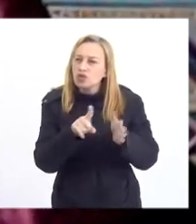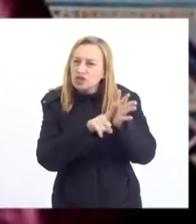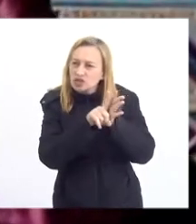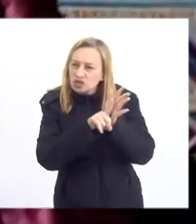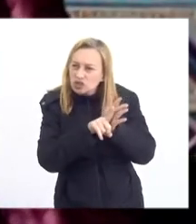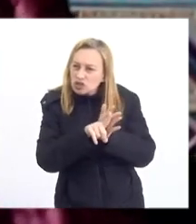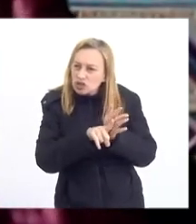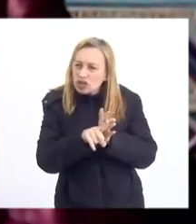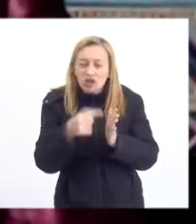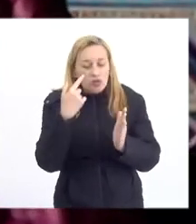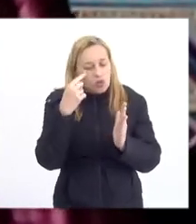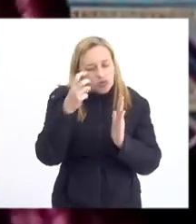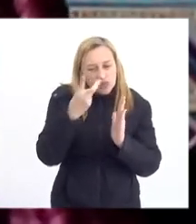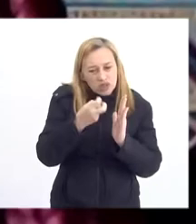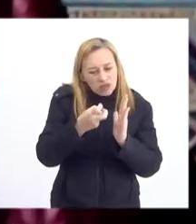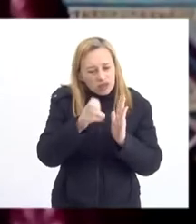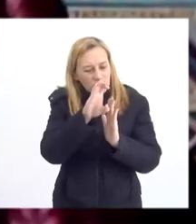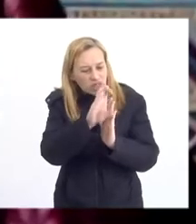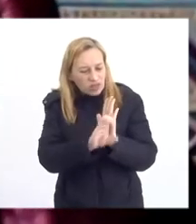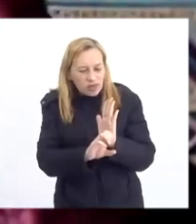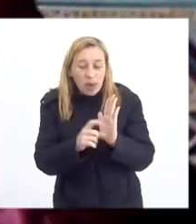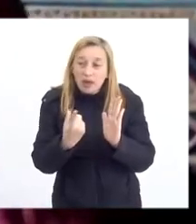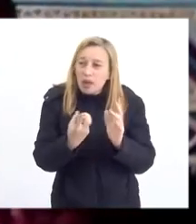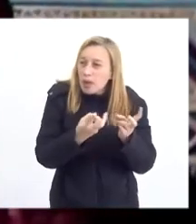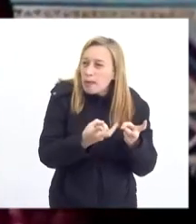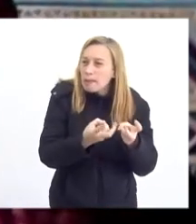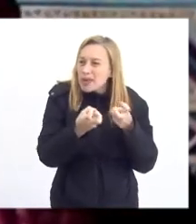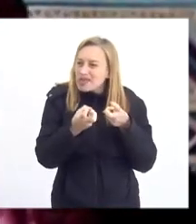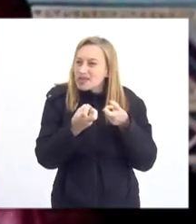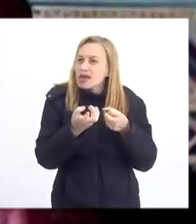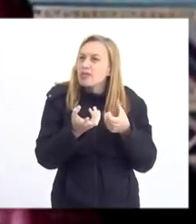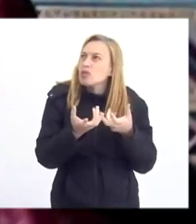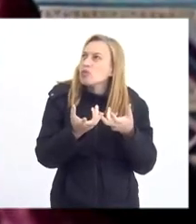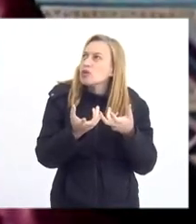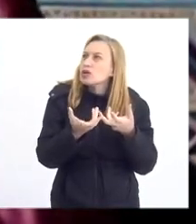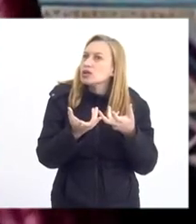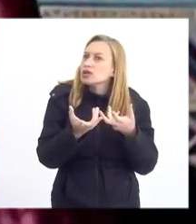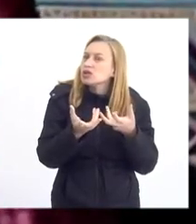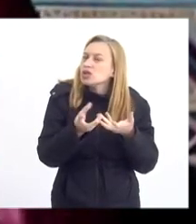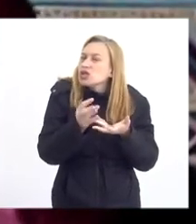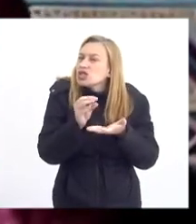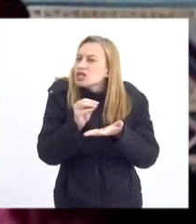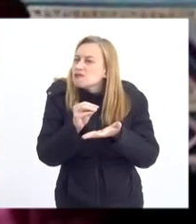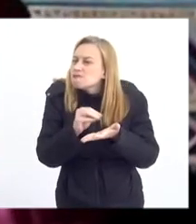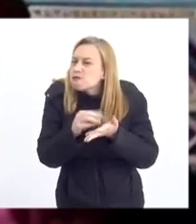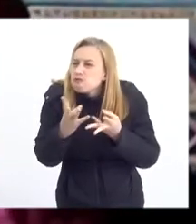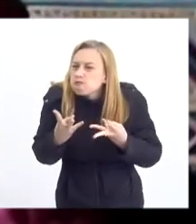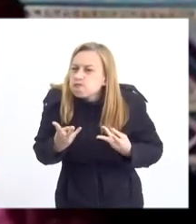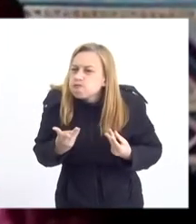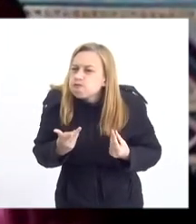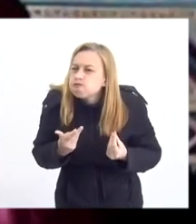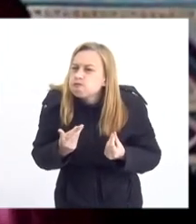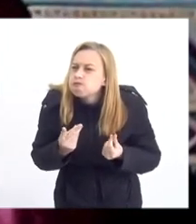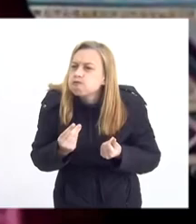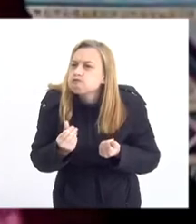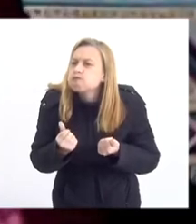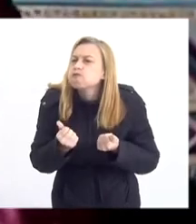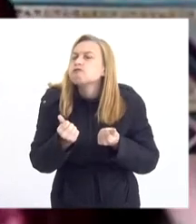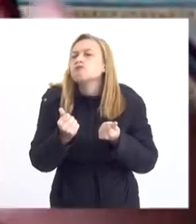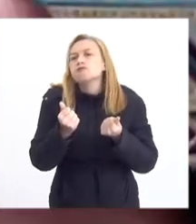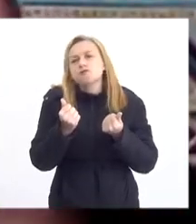às emendas, a gente percebe uma falta de sensibilidade ou até de